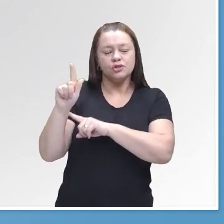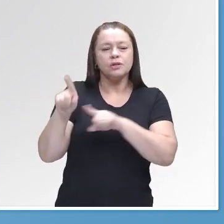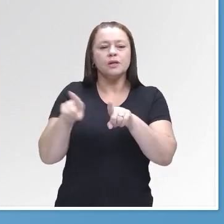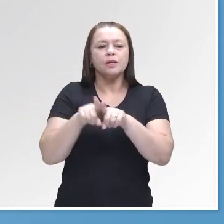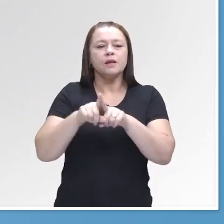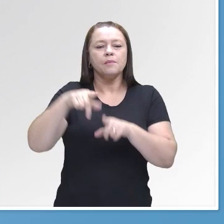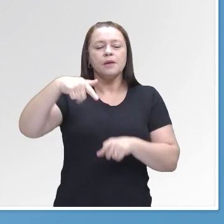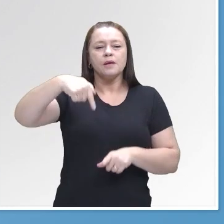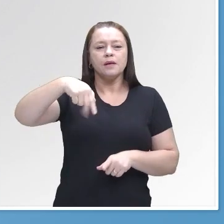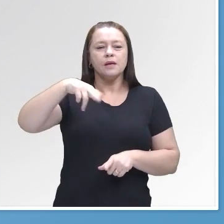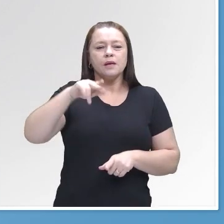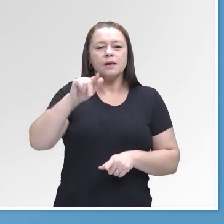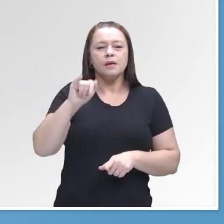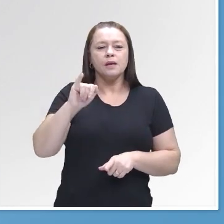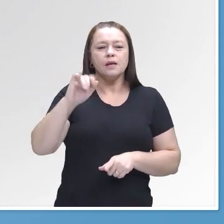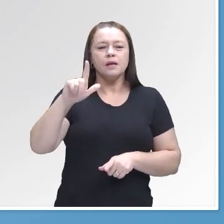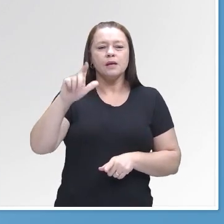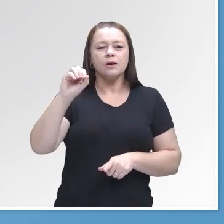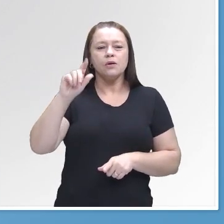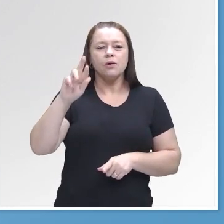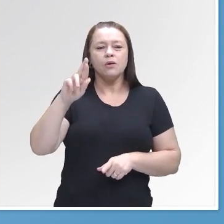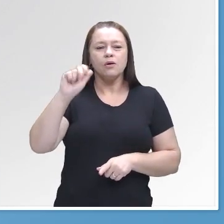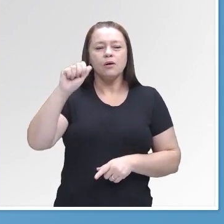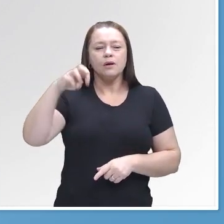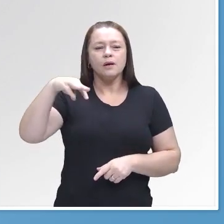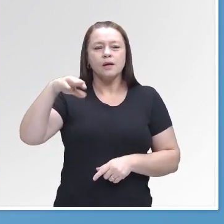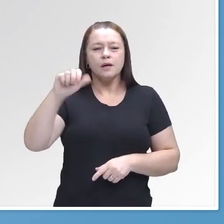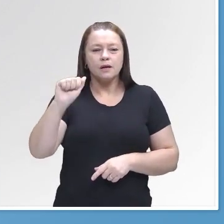e quilograma.